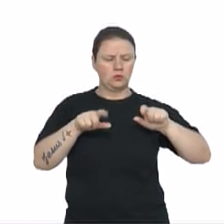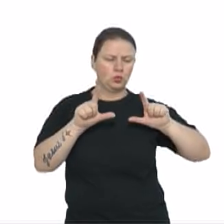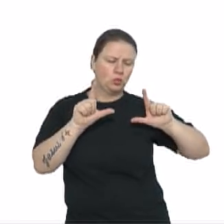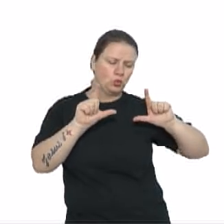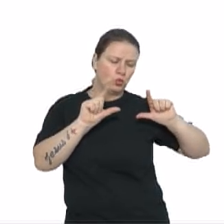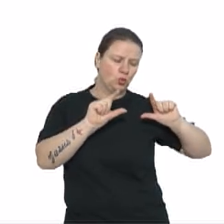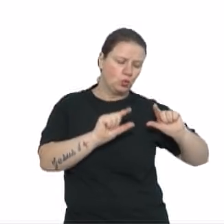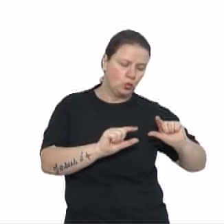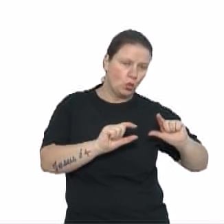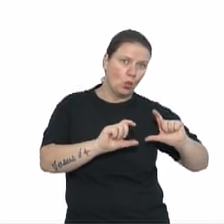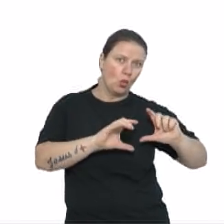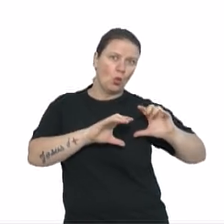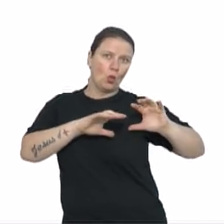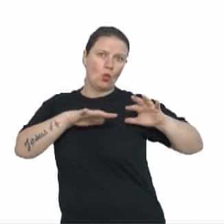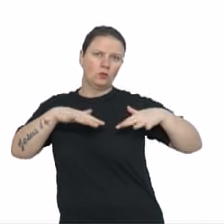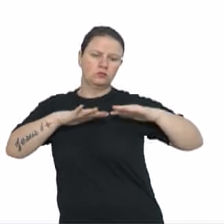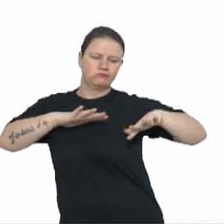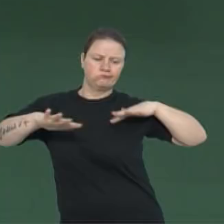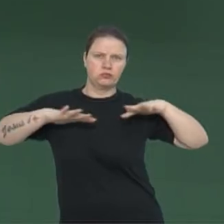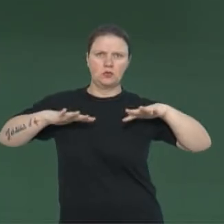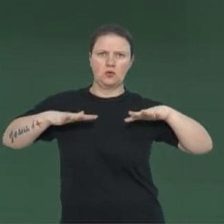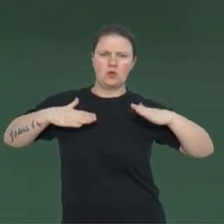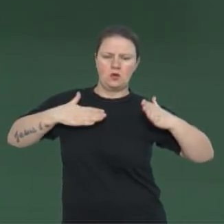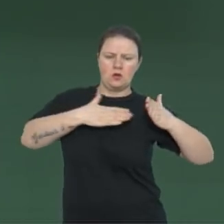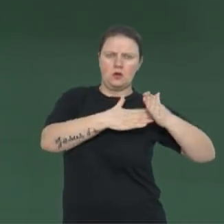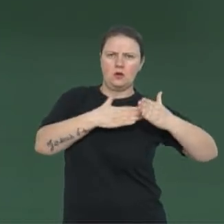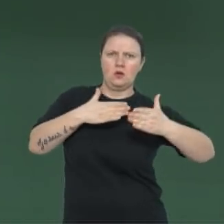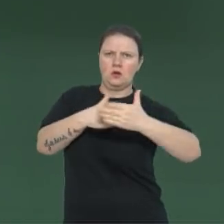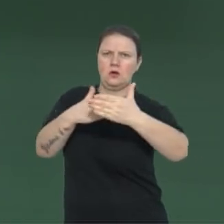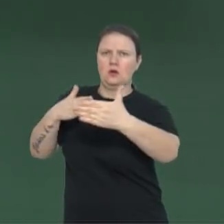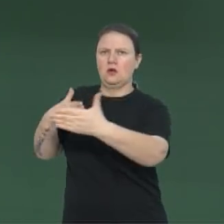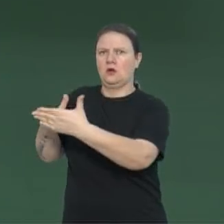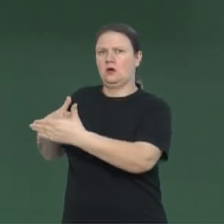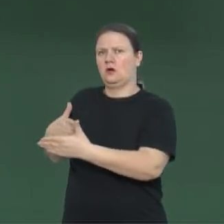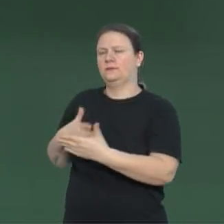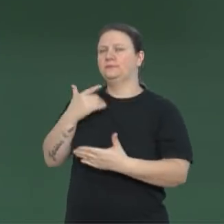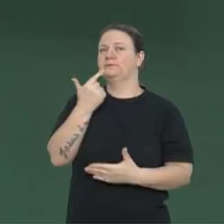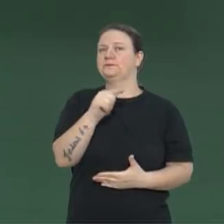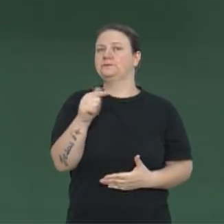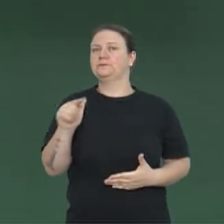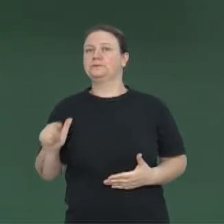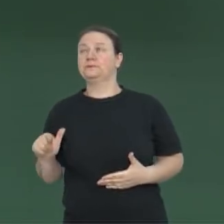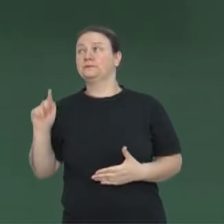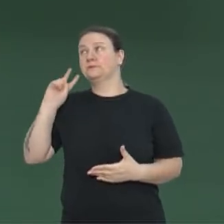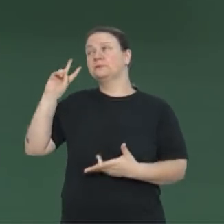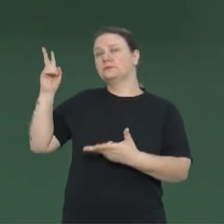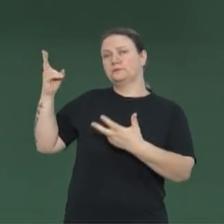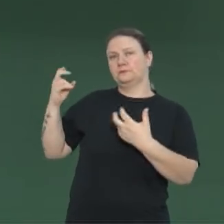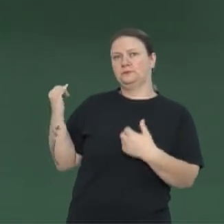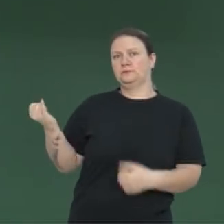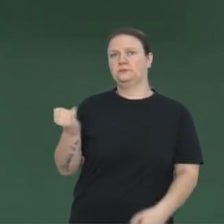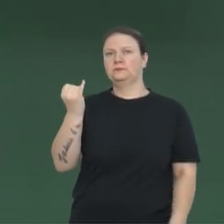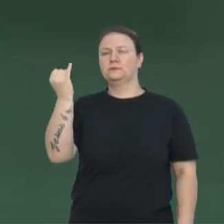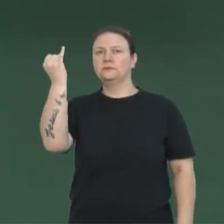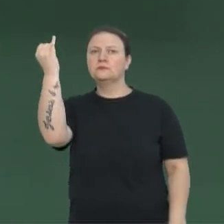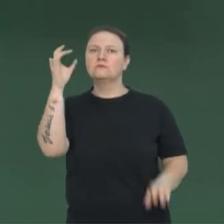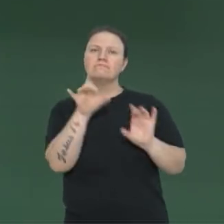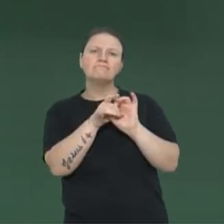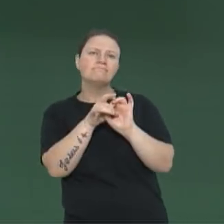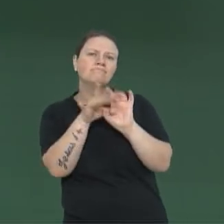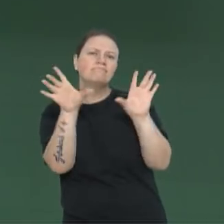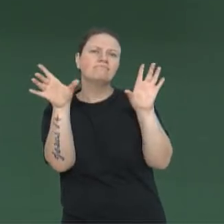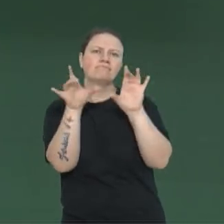amplitude, livres de qualquer restrição. Aqui é importante a gente falar, quando eu digo livre de